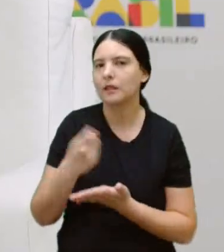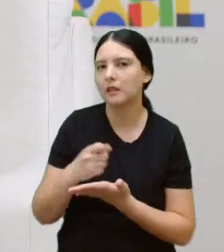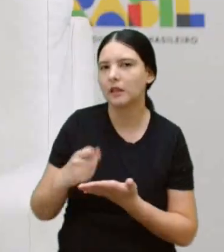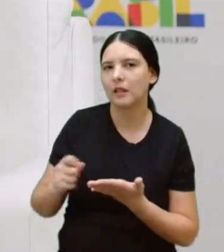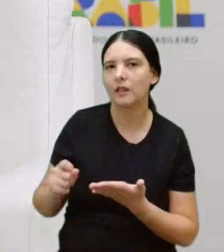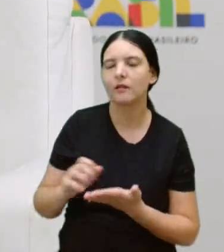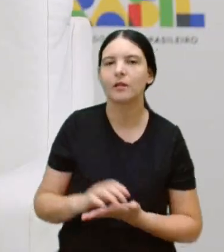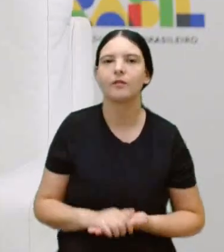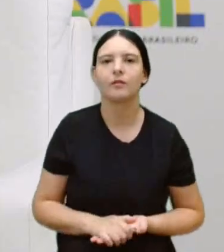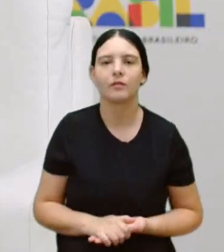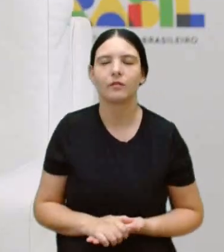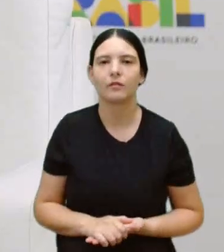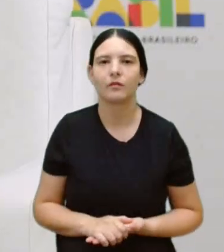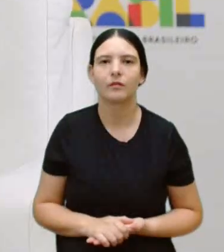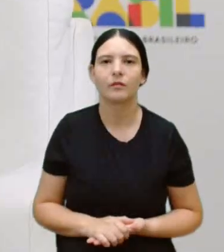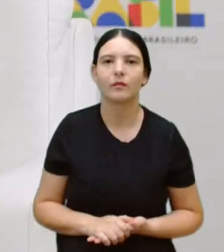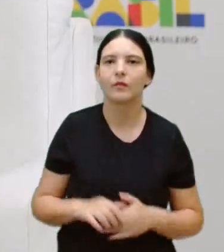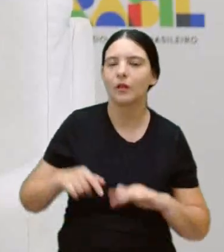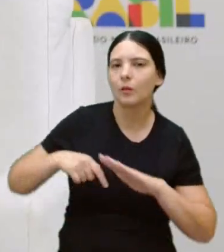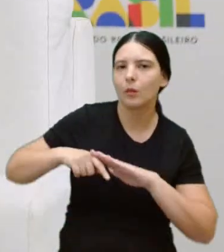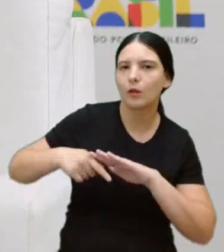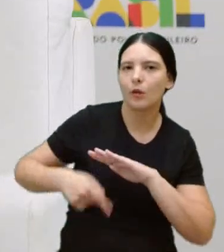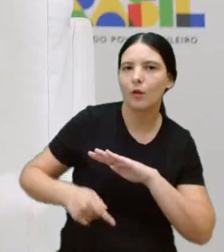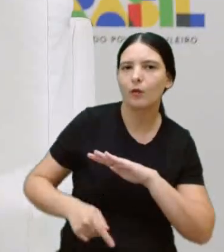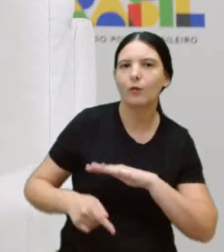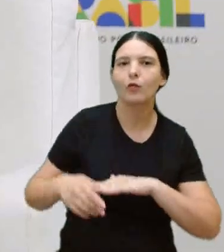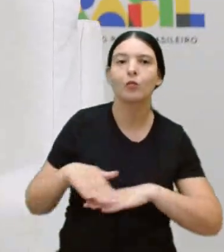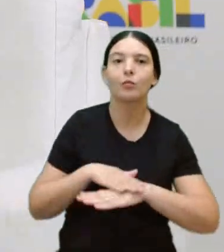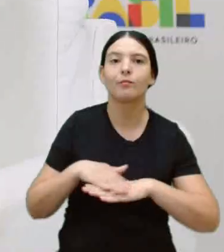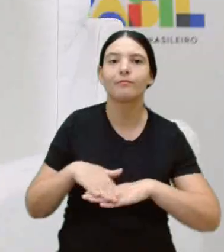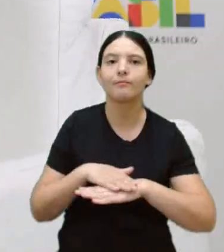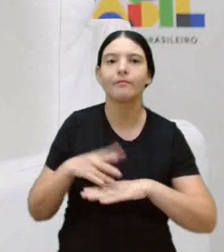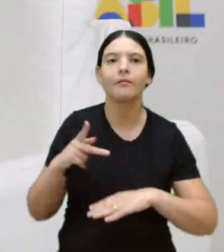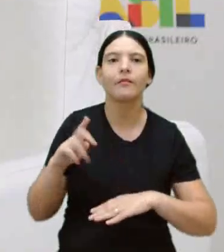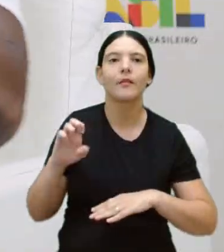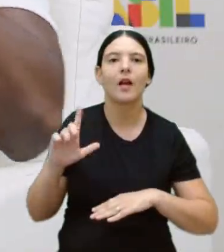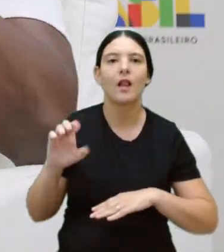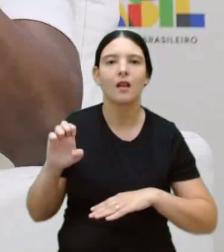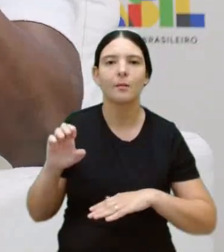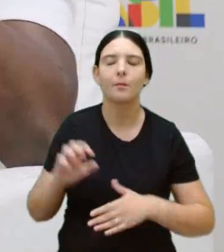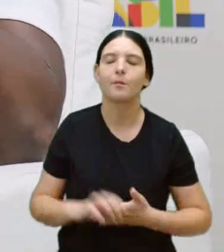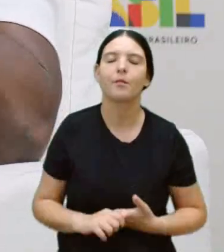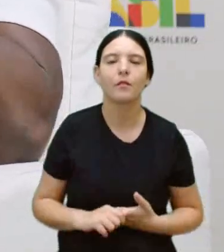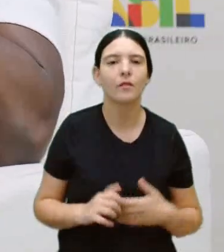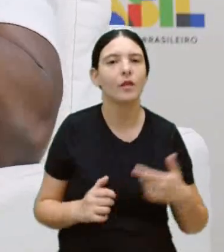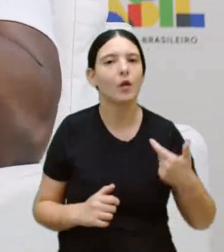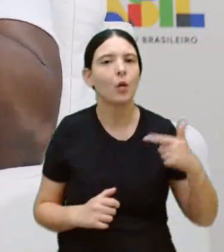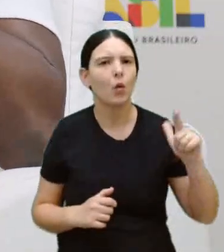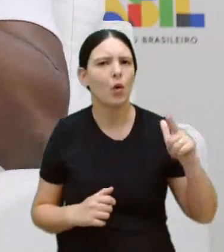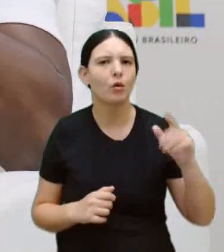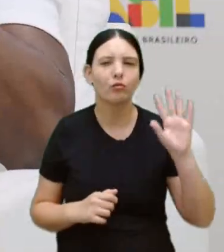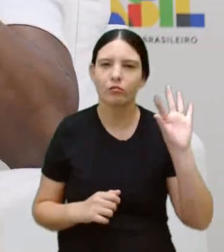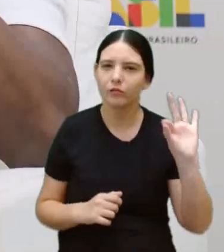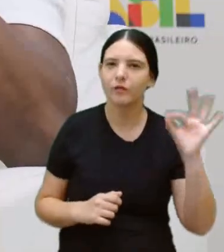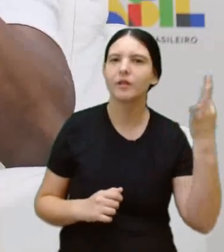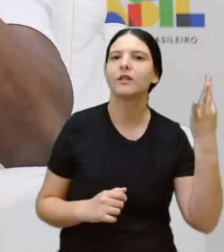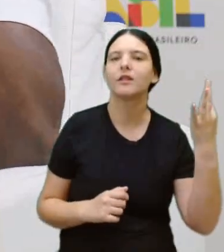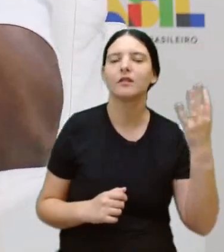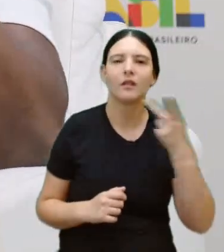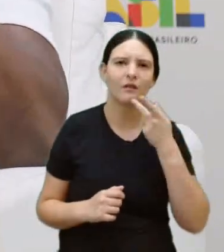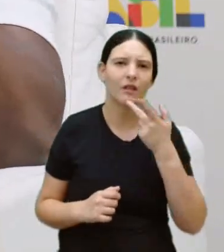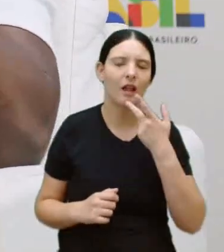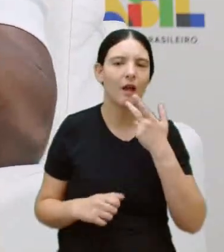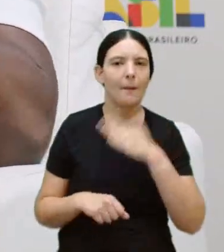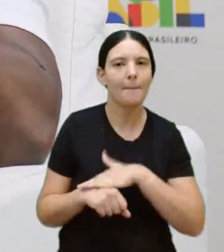o mais profundo é a pele. E um filósofo francês, Gilles Deleuze, vai comentar isso. A pele é de